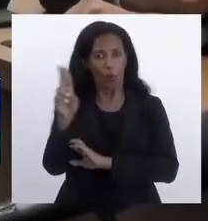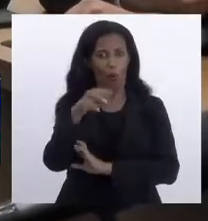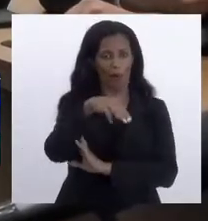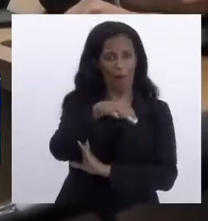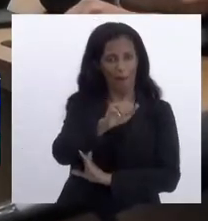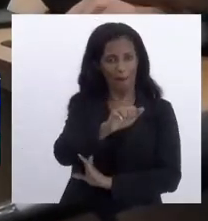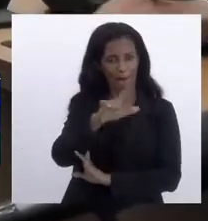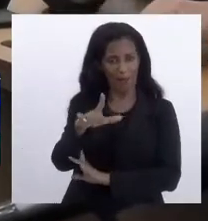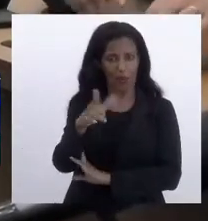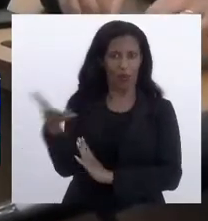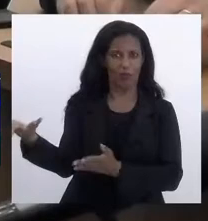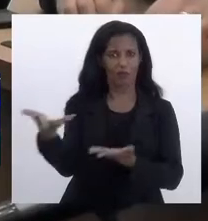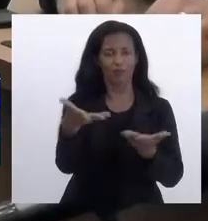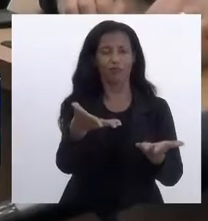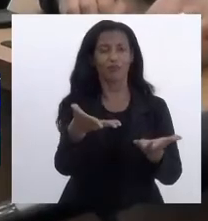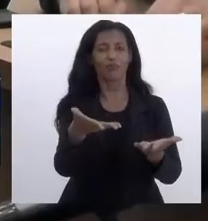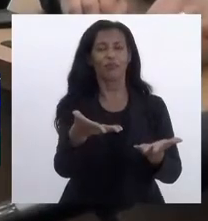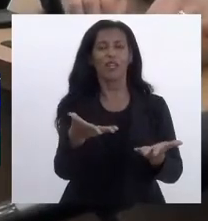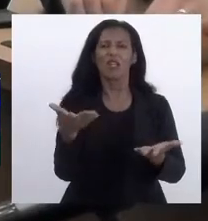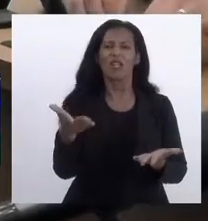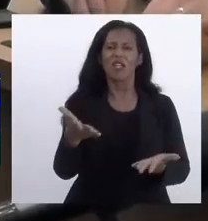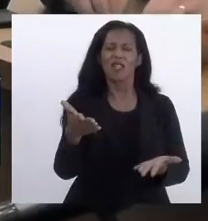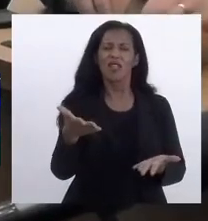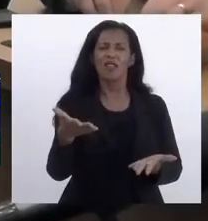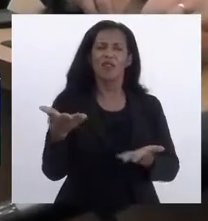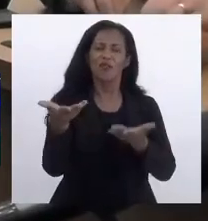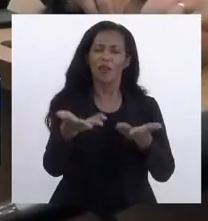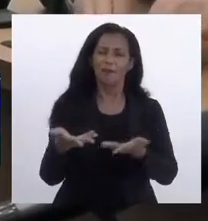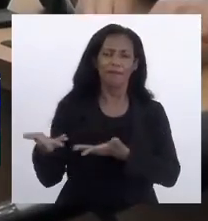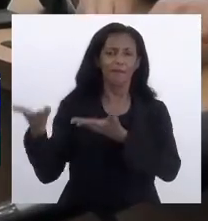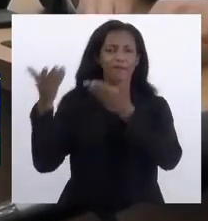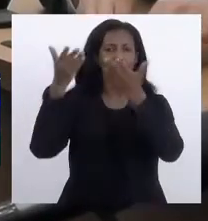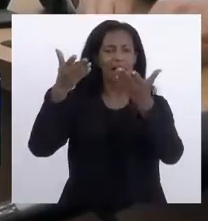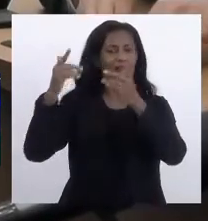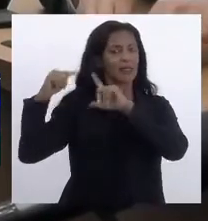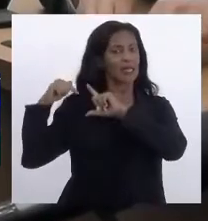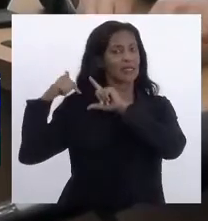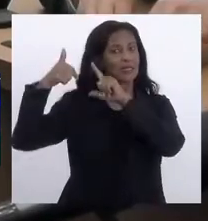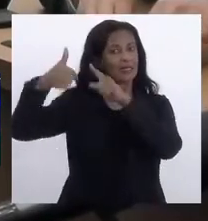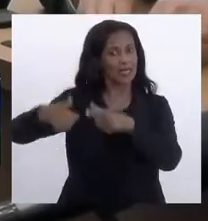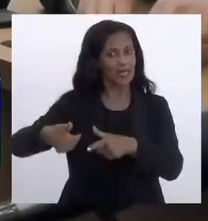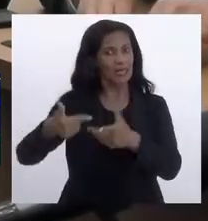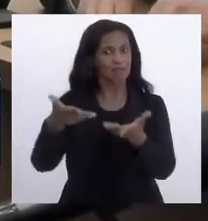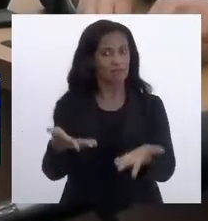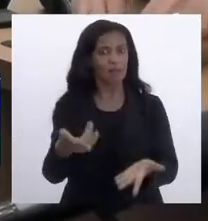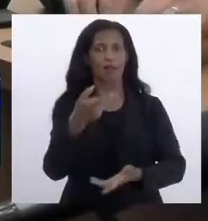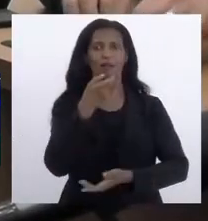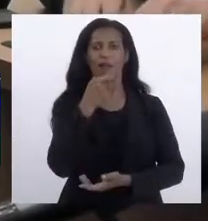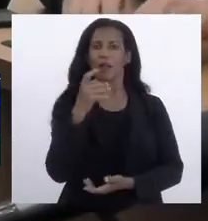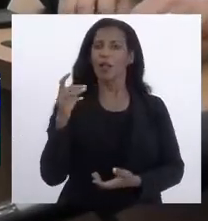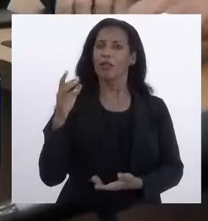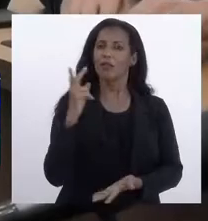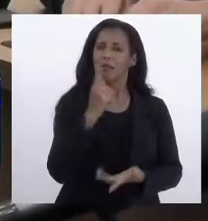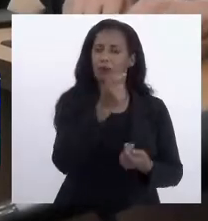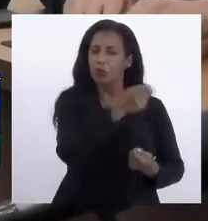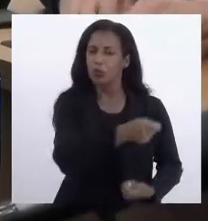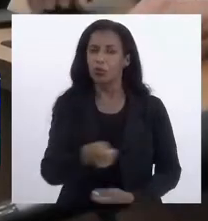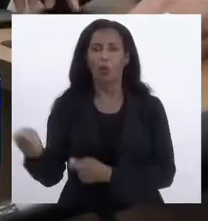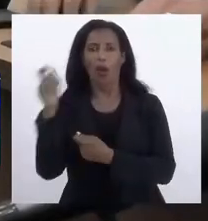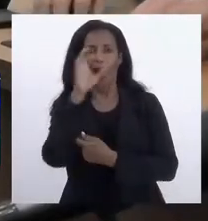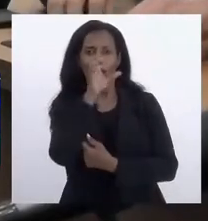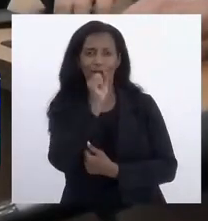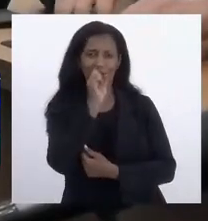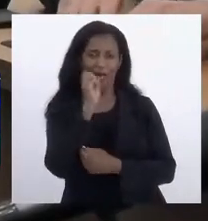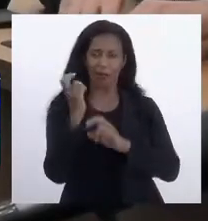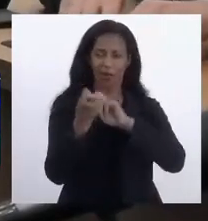Manuel Alves da Silva, que foi vanguarda dessa tradição ali na Penha. Então, todos os sábados, os bambas